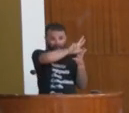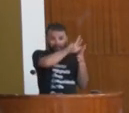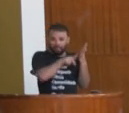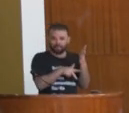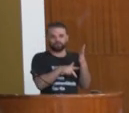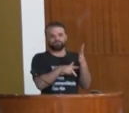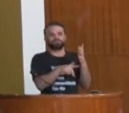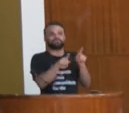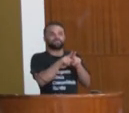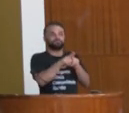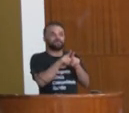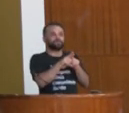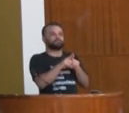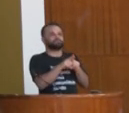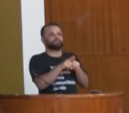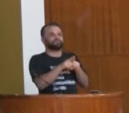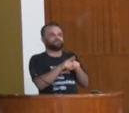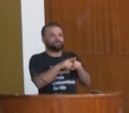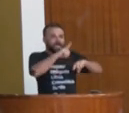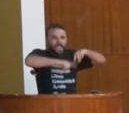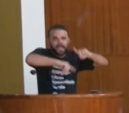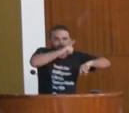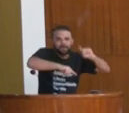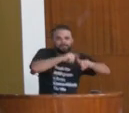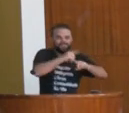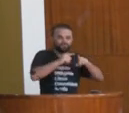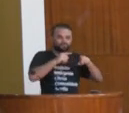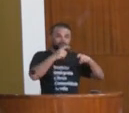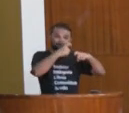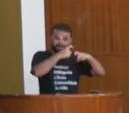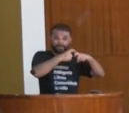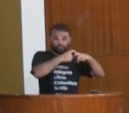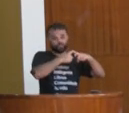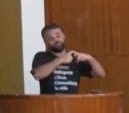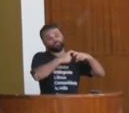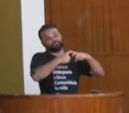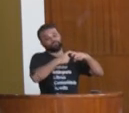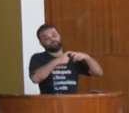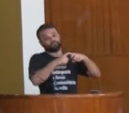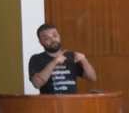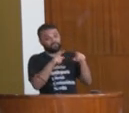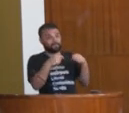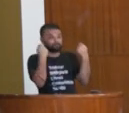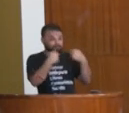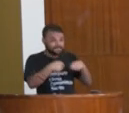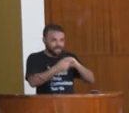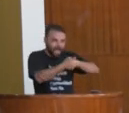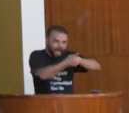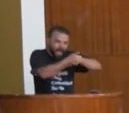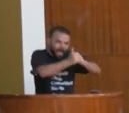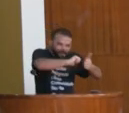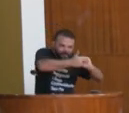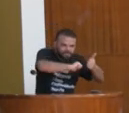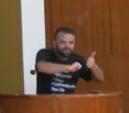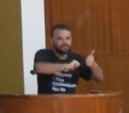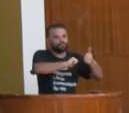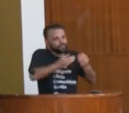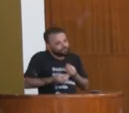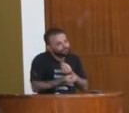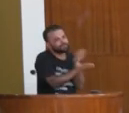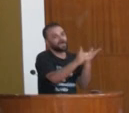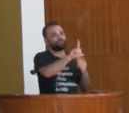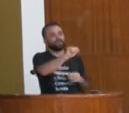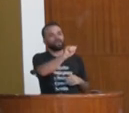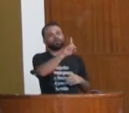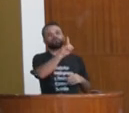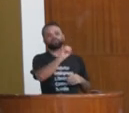médico específico, necessários à avaliação e, consequentemente, concessão do laudo médico,